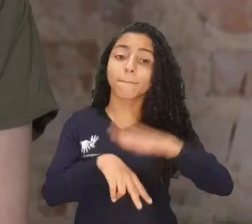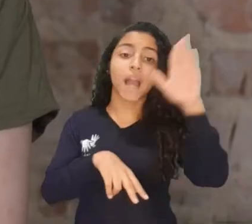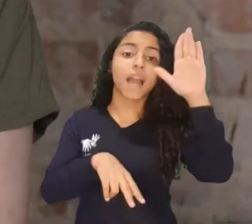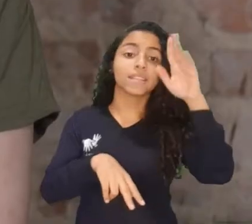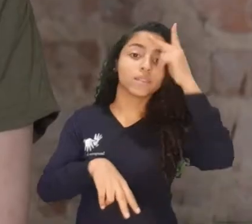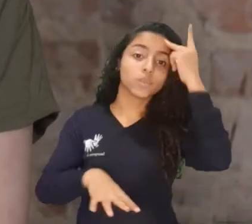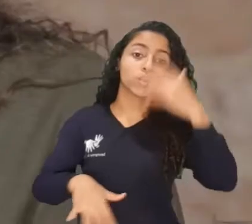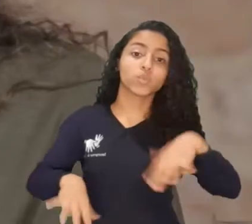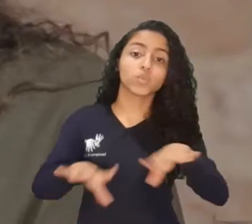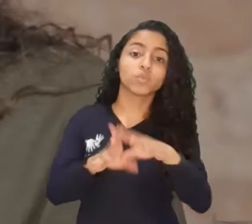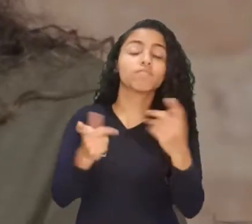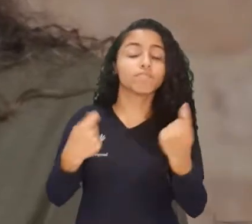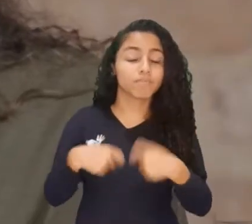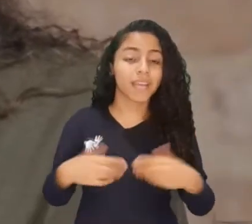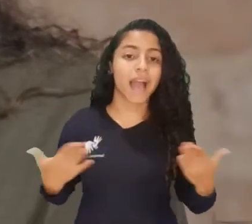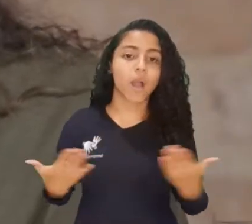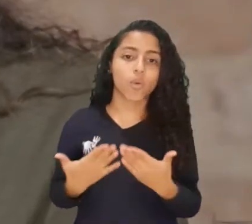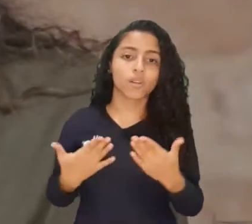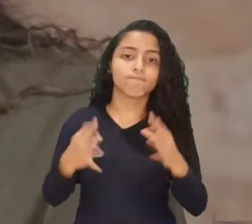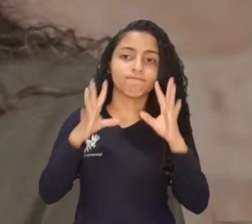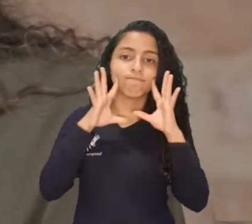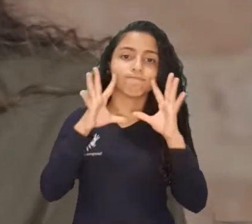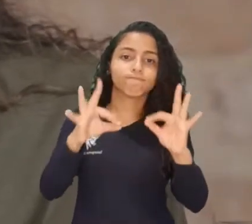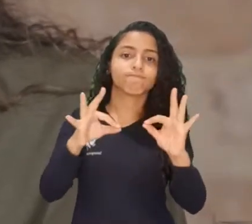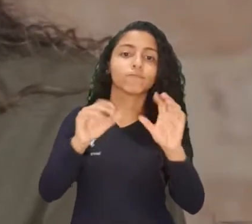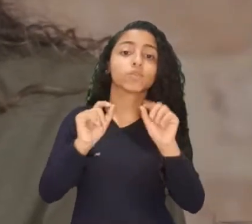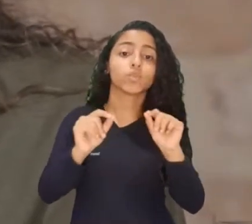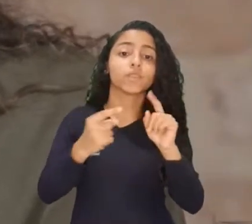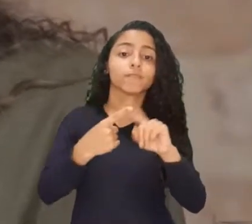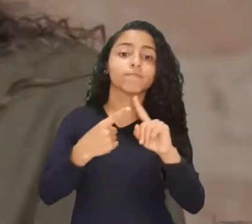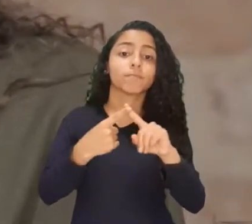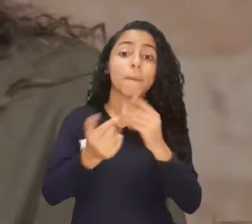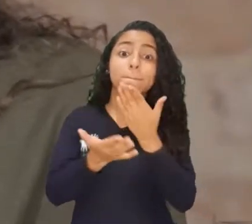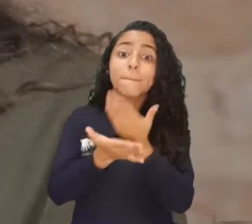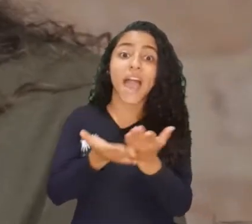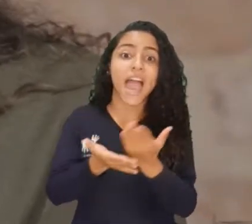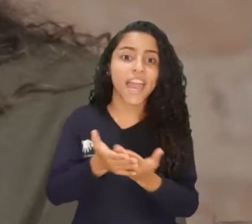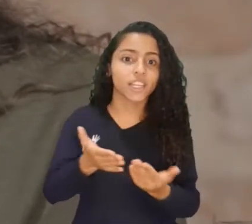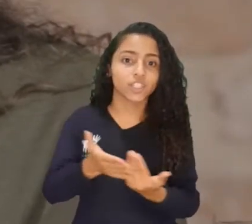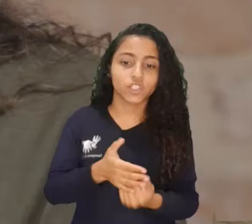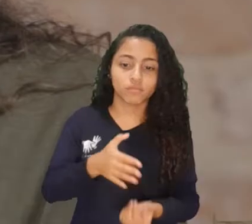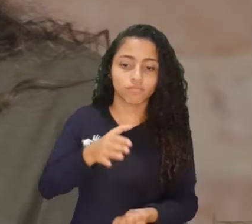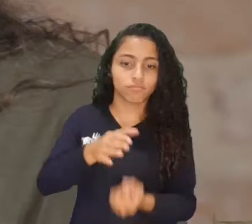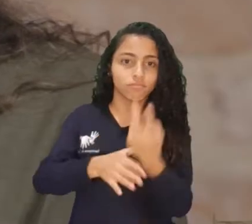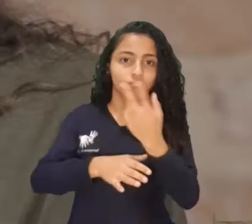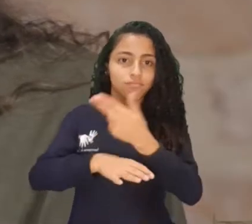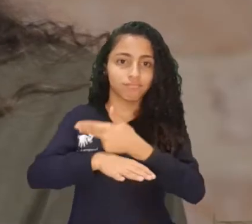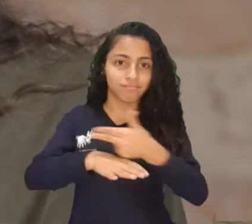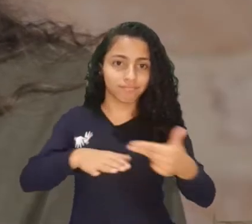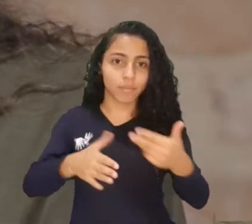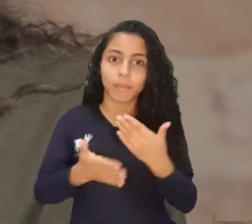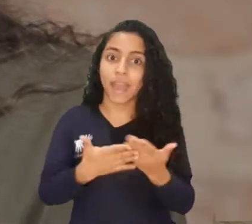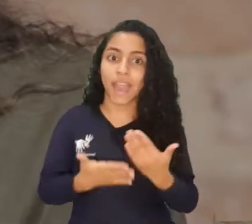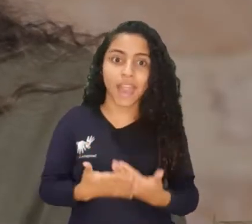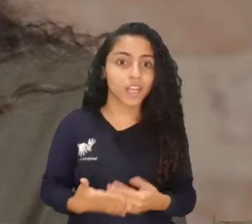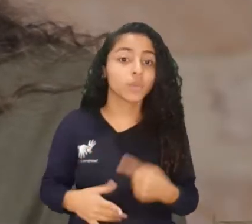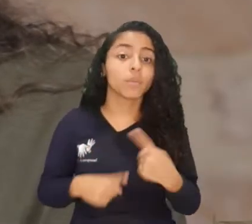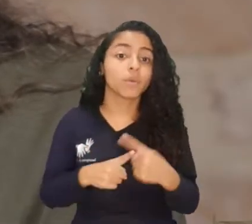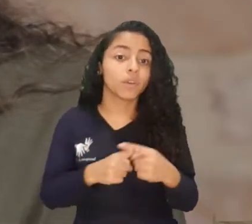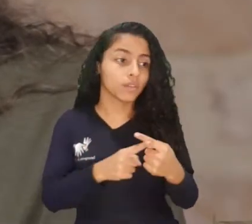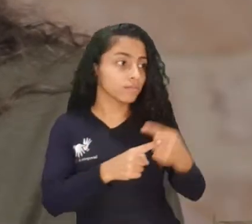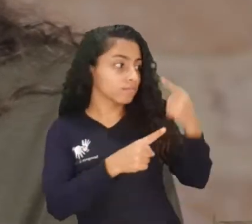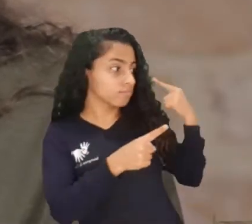enfrentar atualmente. A emergência da perda da biodiversidade, uma vez que nos últimos 50 anos a gente